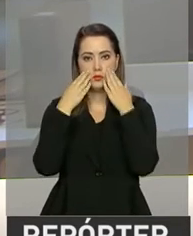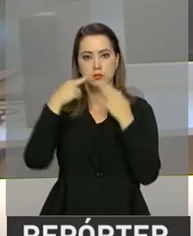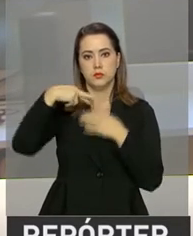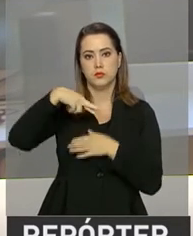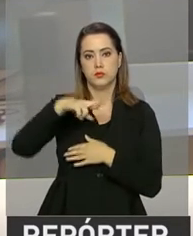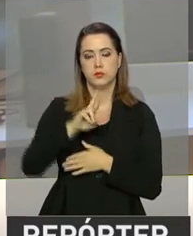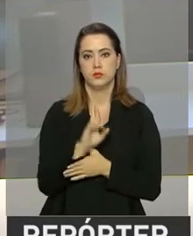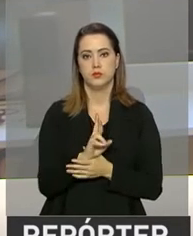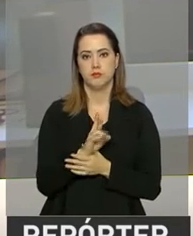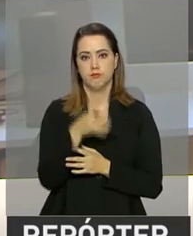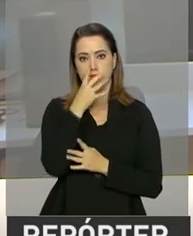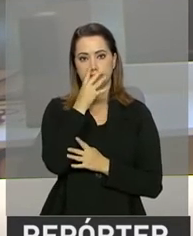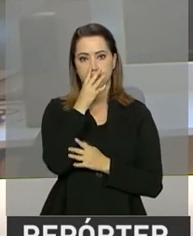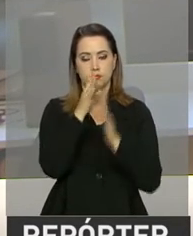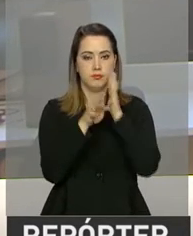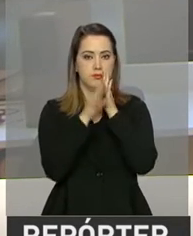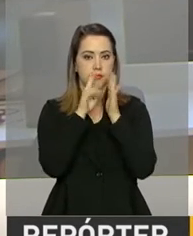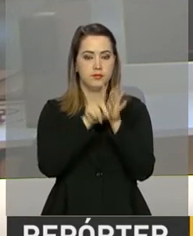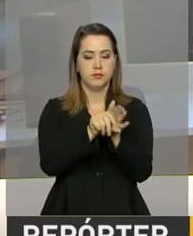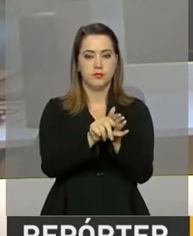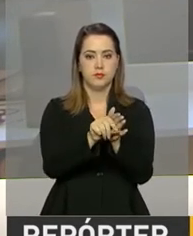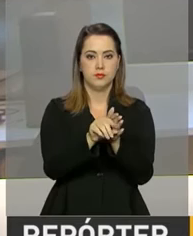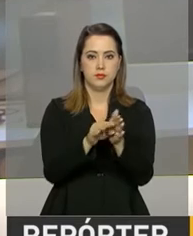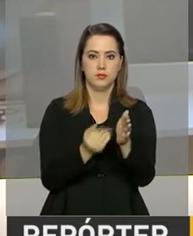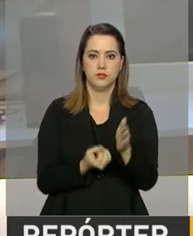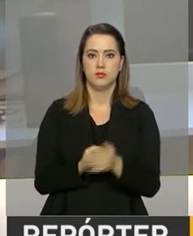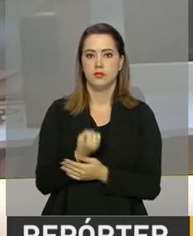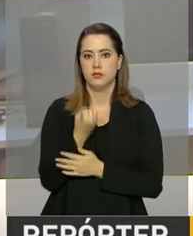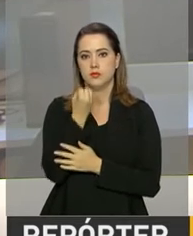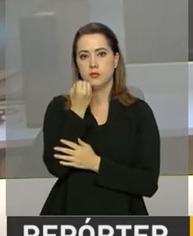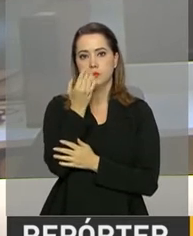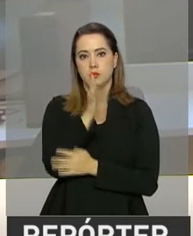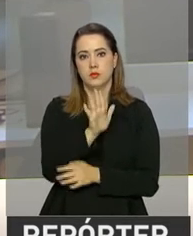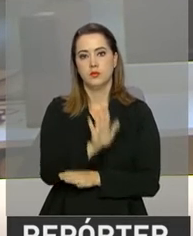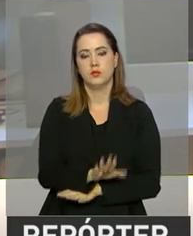do Repórter NBR. Acompanhe também as novidades em nossas redes